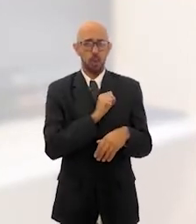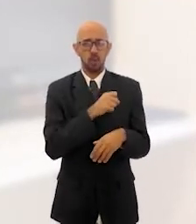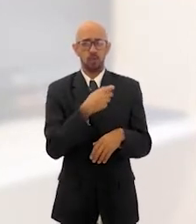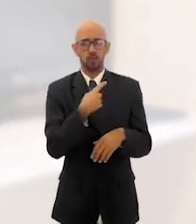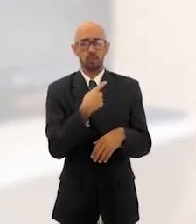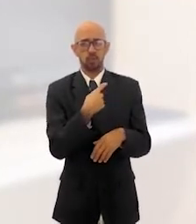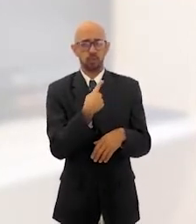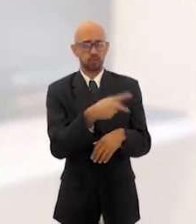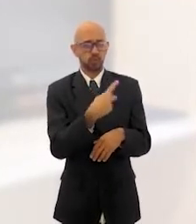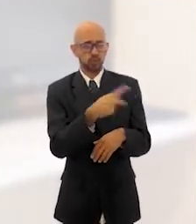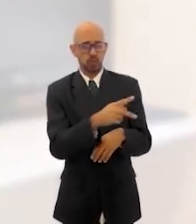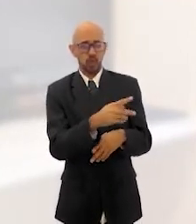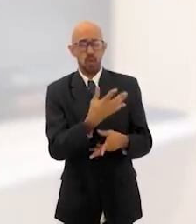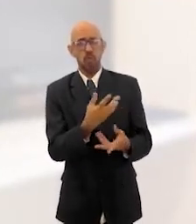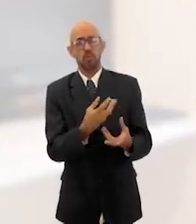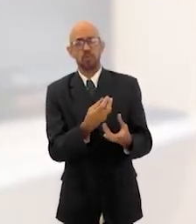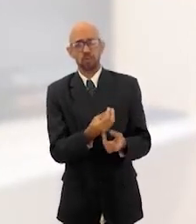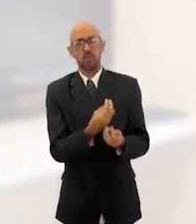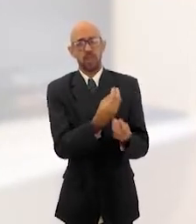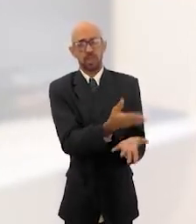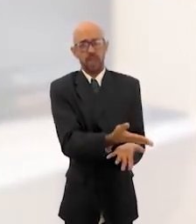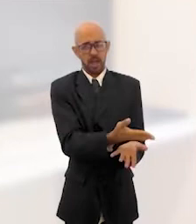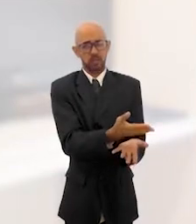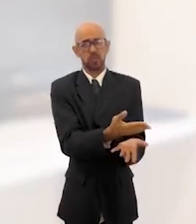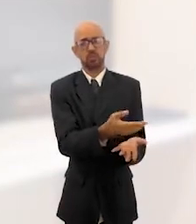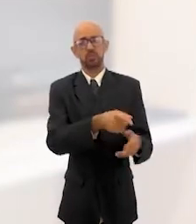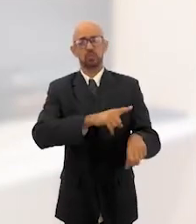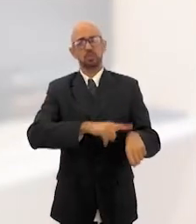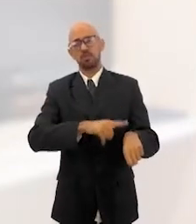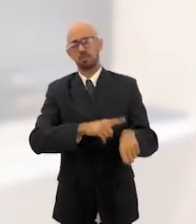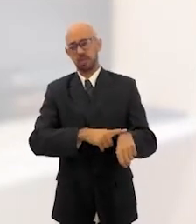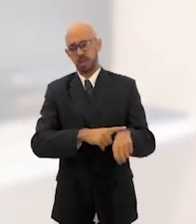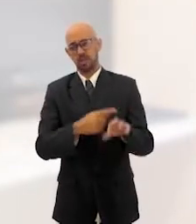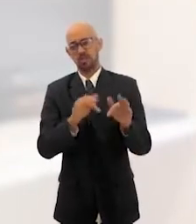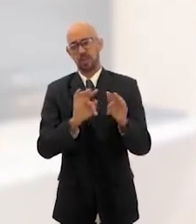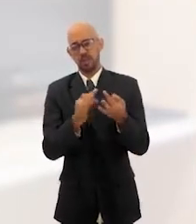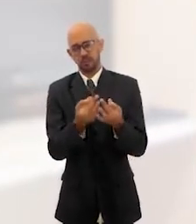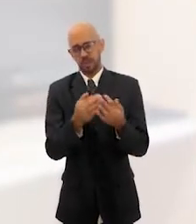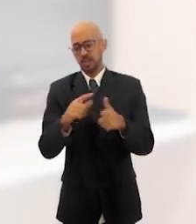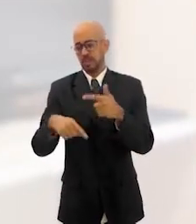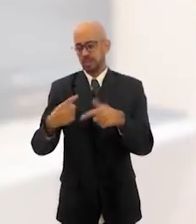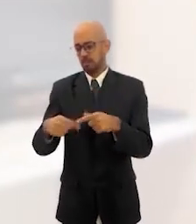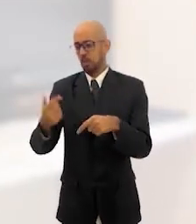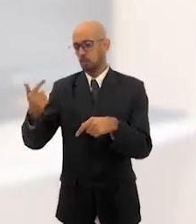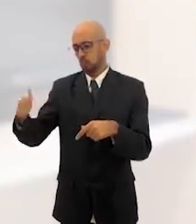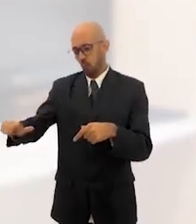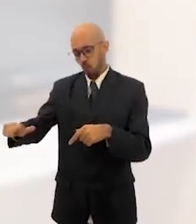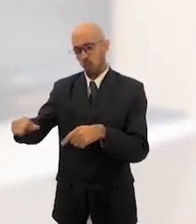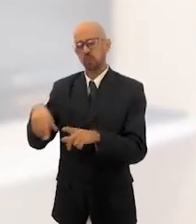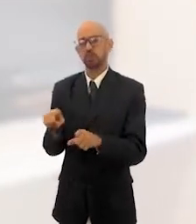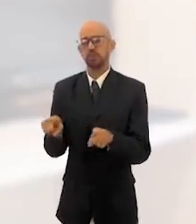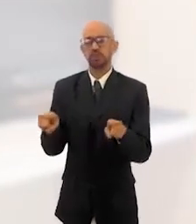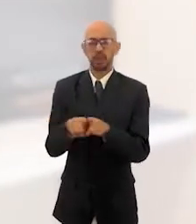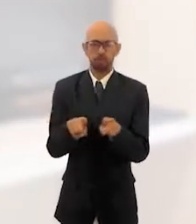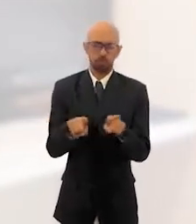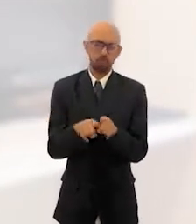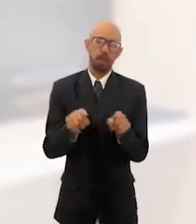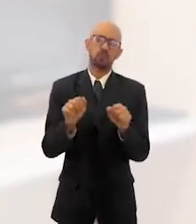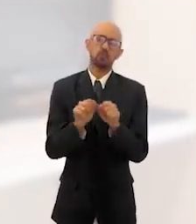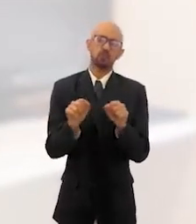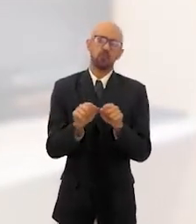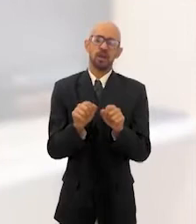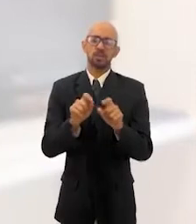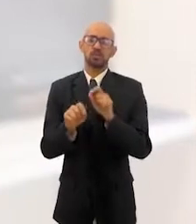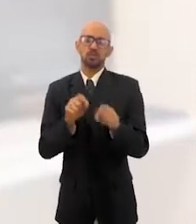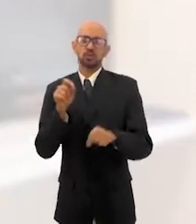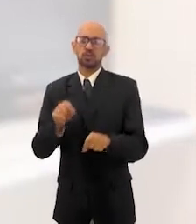você recebia, ora por um lado da sua família, depois pelo outro, acho que isso que faz